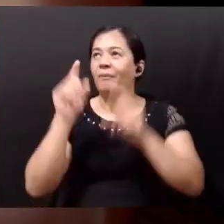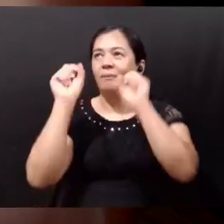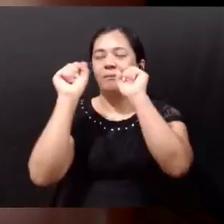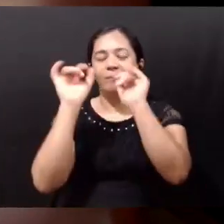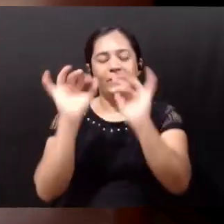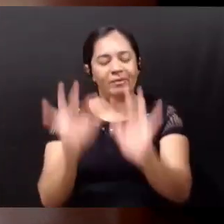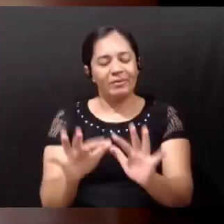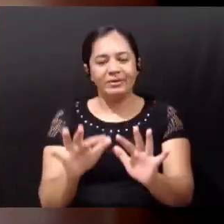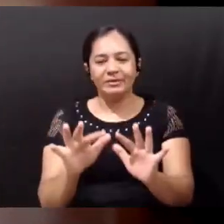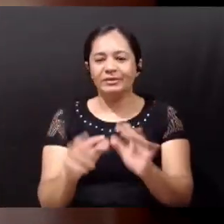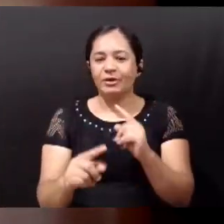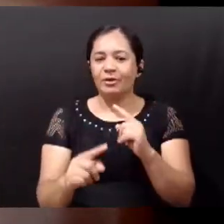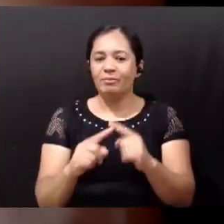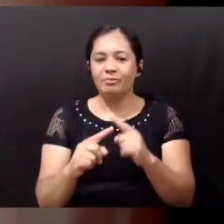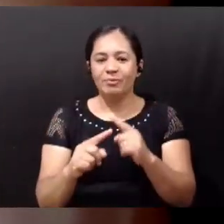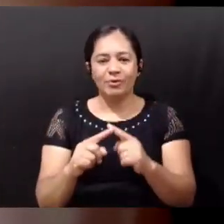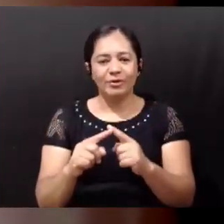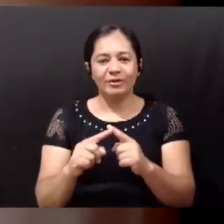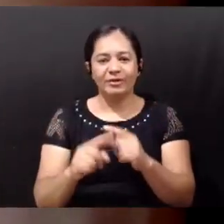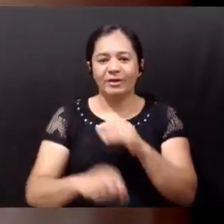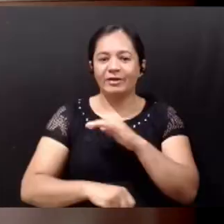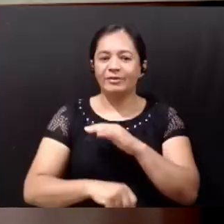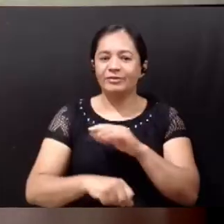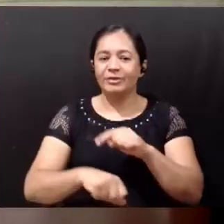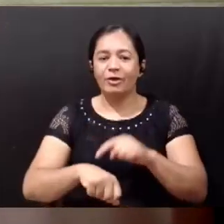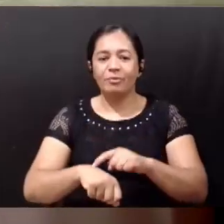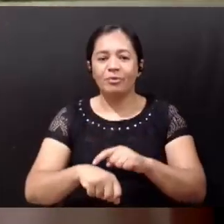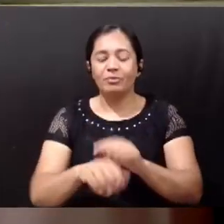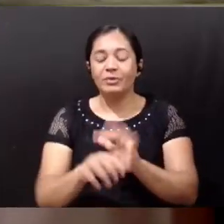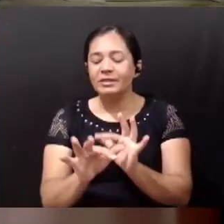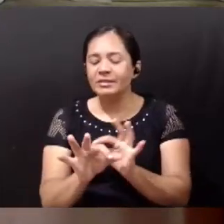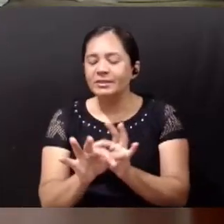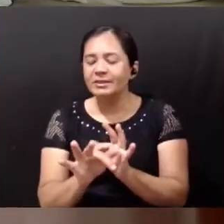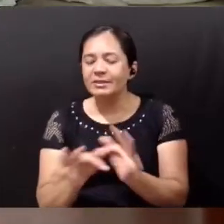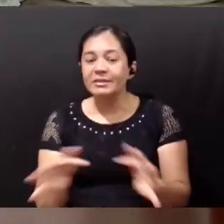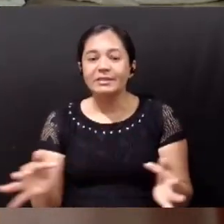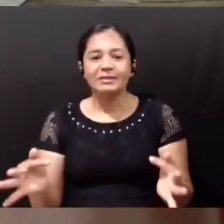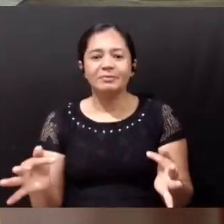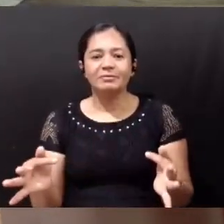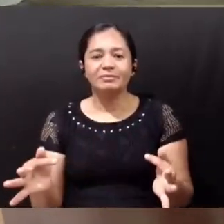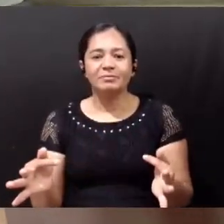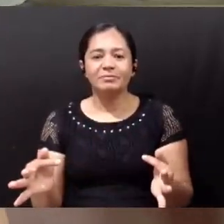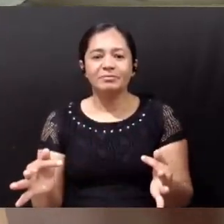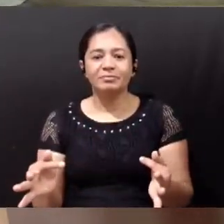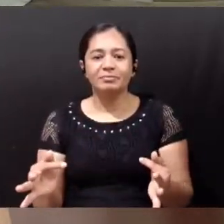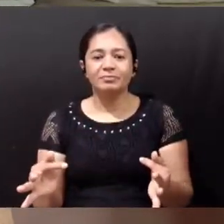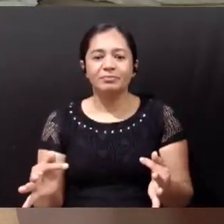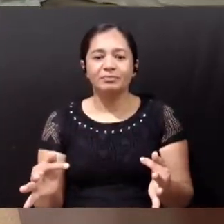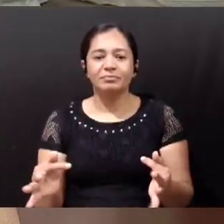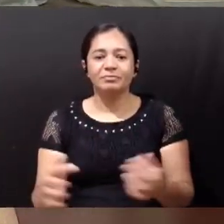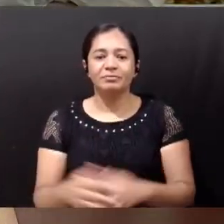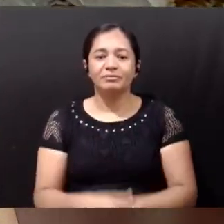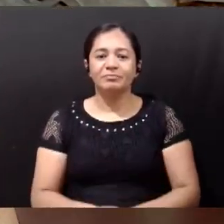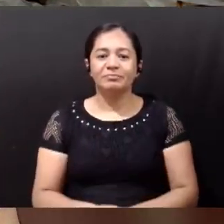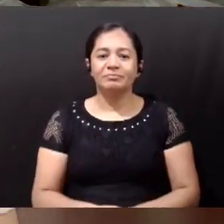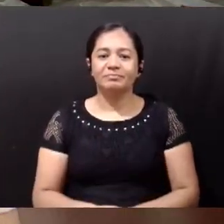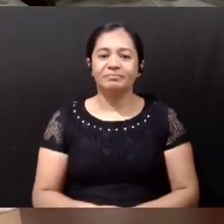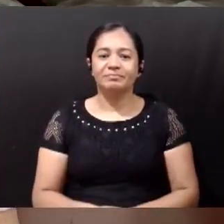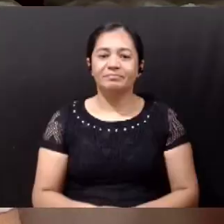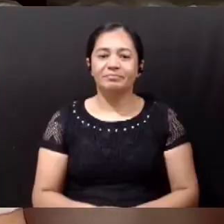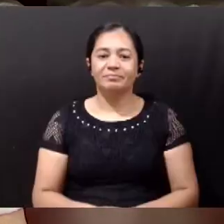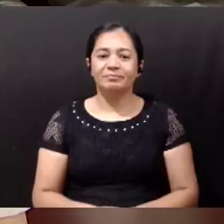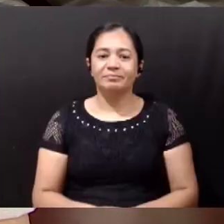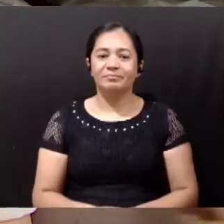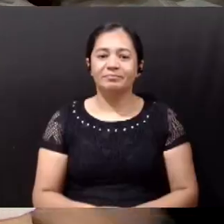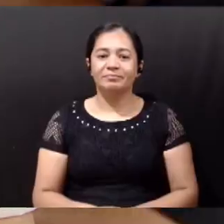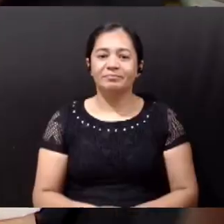momento assim pequeno, é uma centelha, né? Eu digo, é um centésimo de